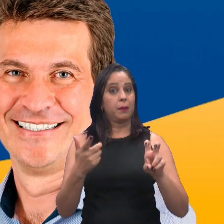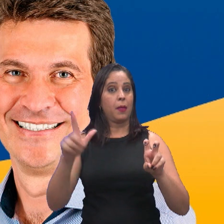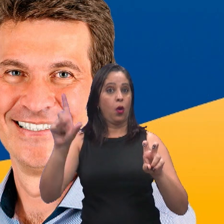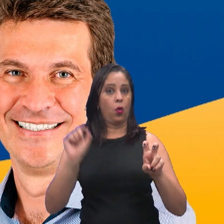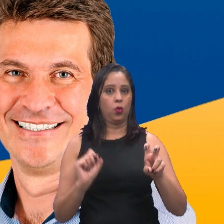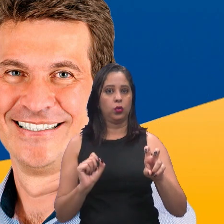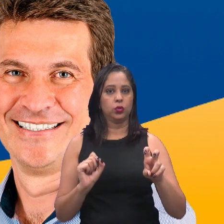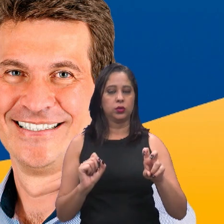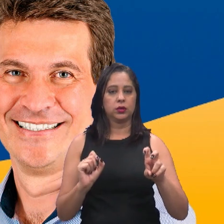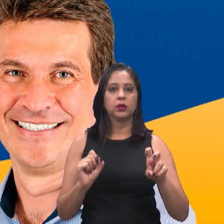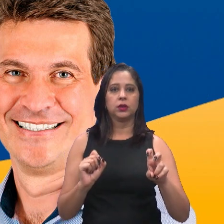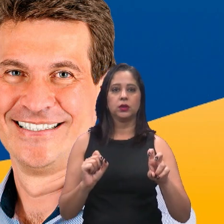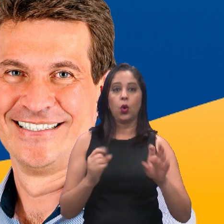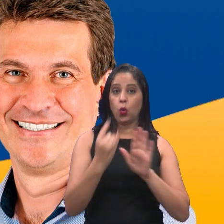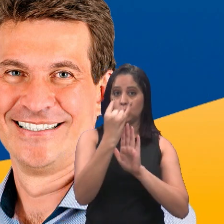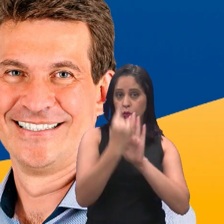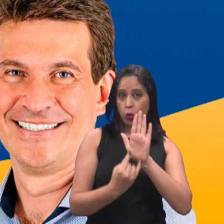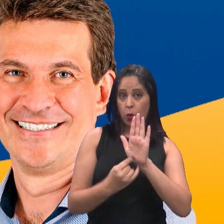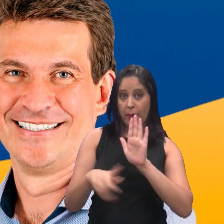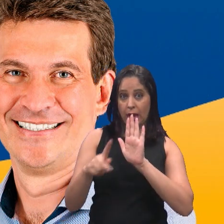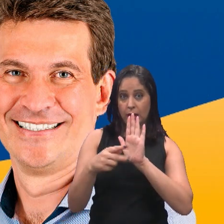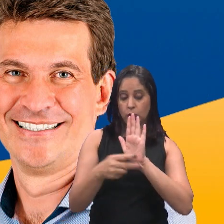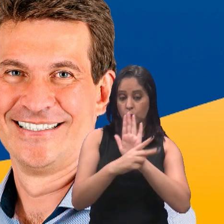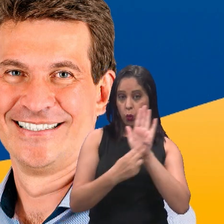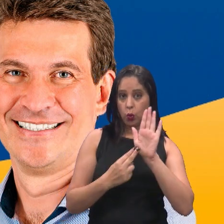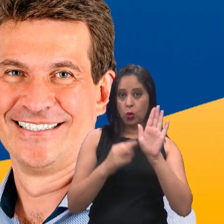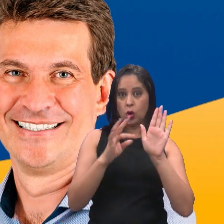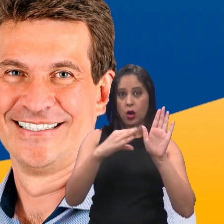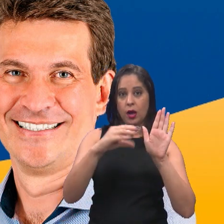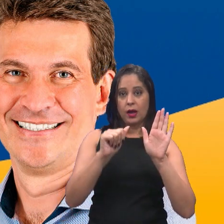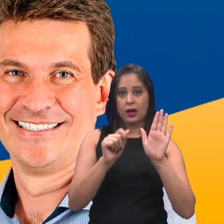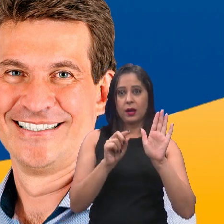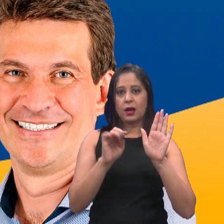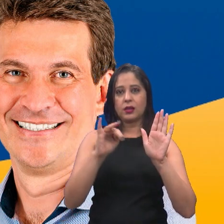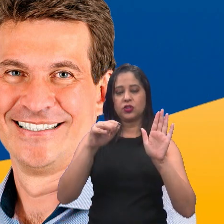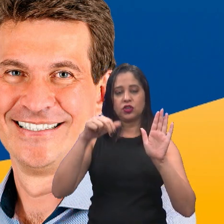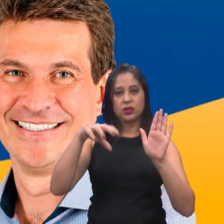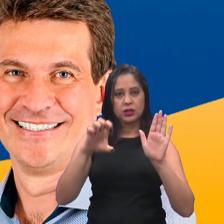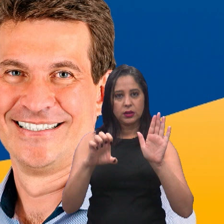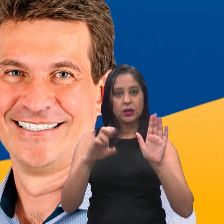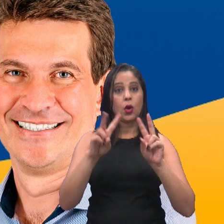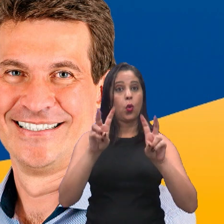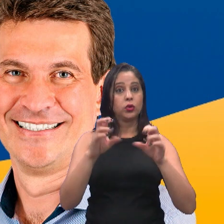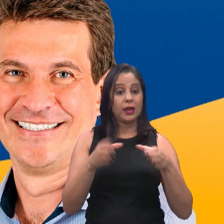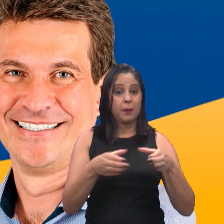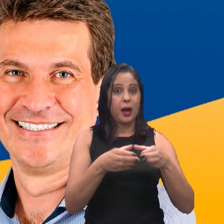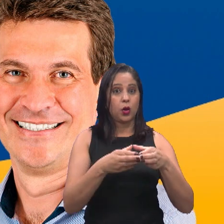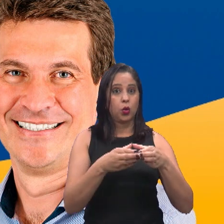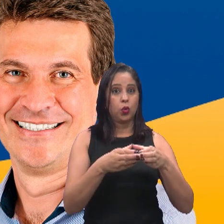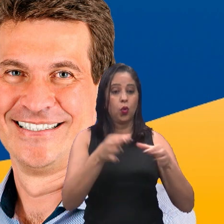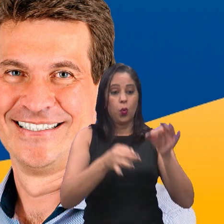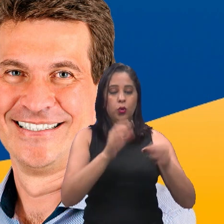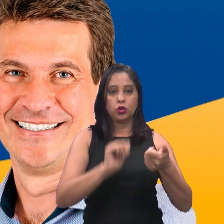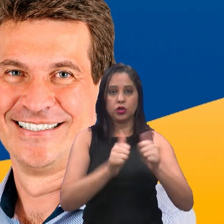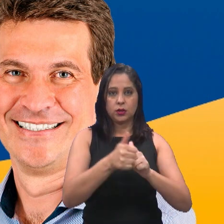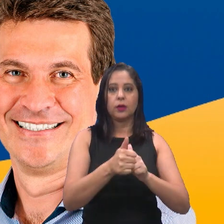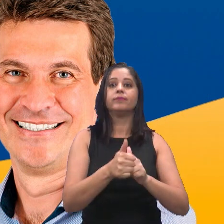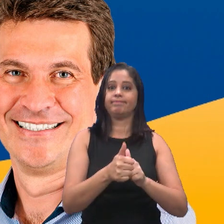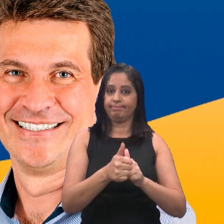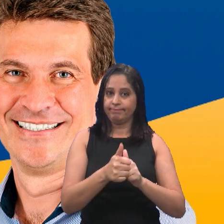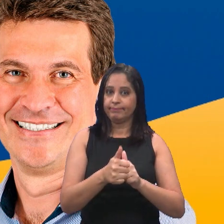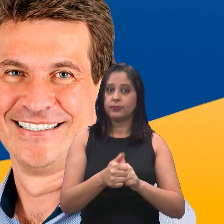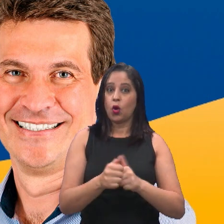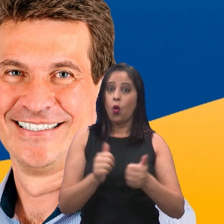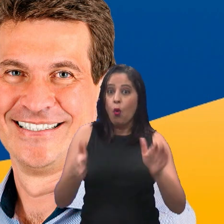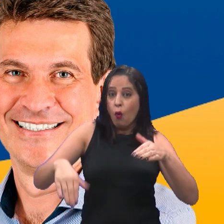da vereadora Catiane sobre a Junta de Justiça Desportiva. É disso que o futebol amador